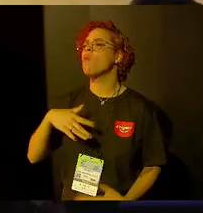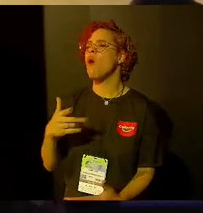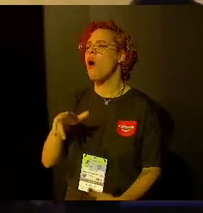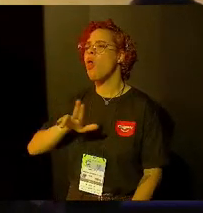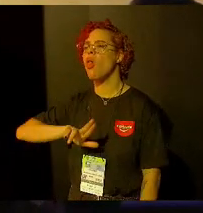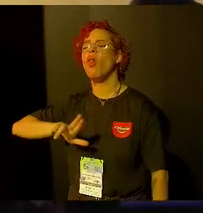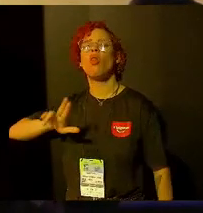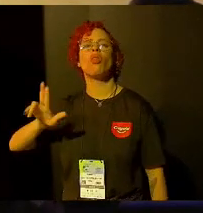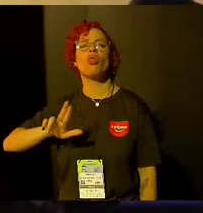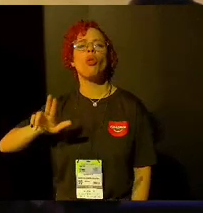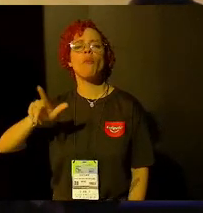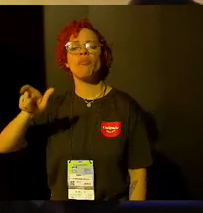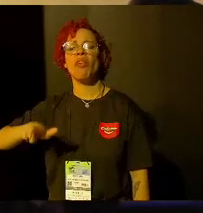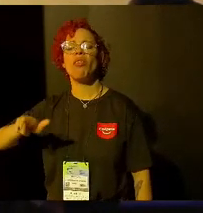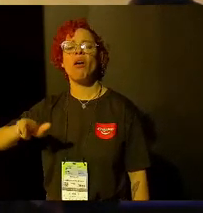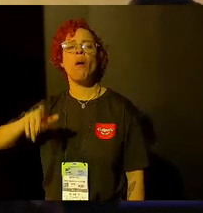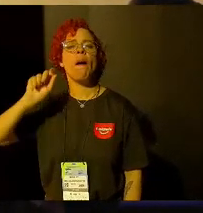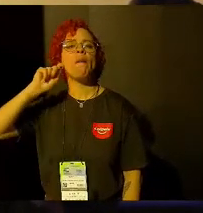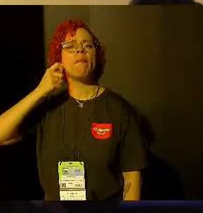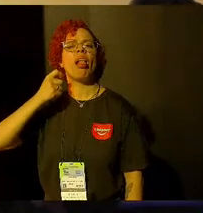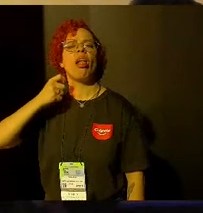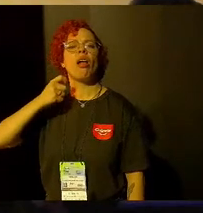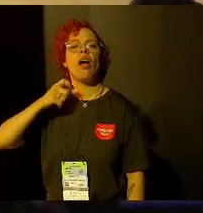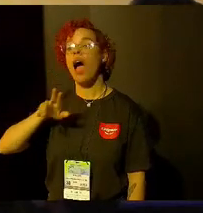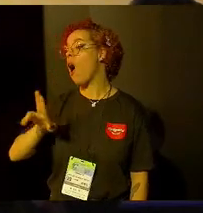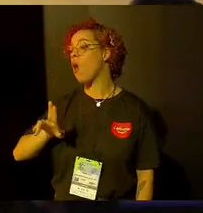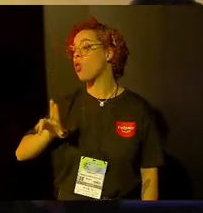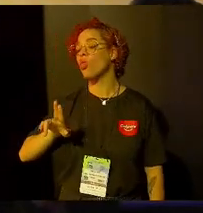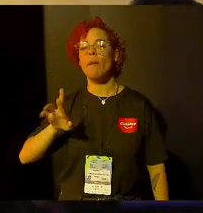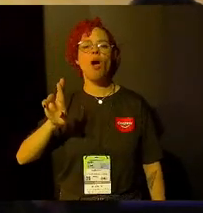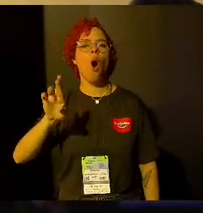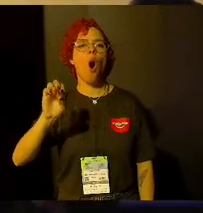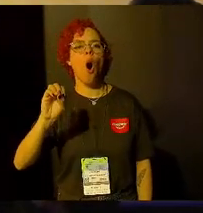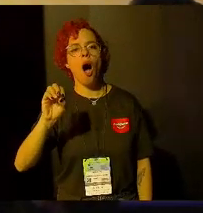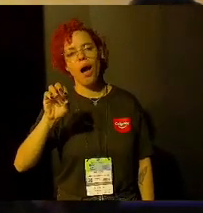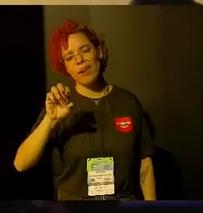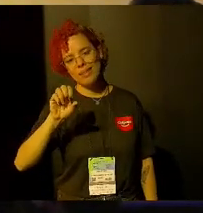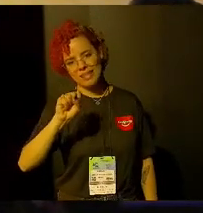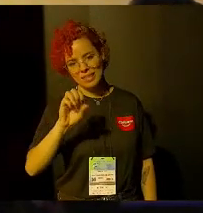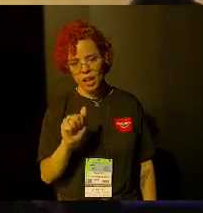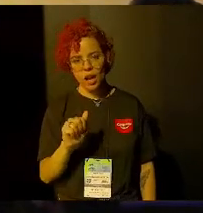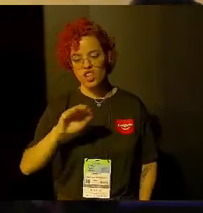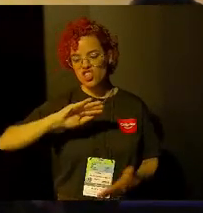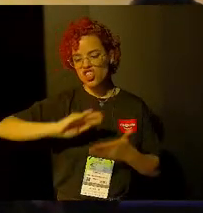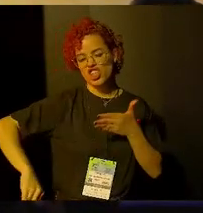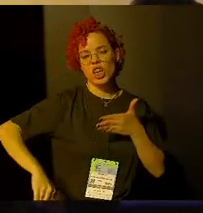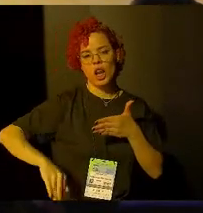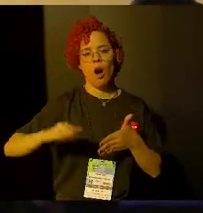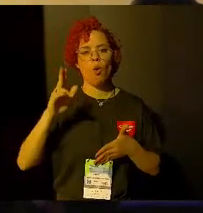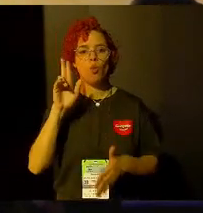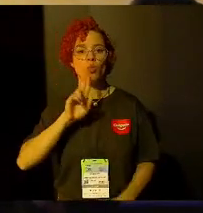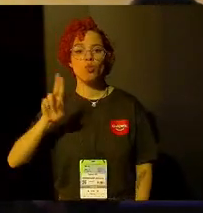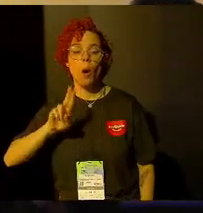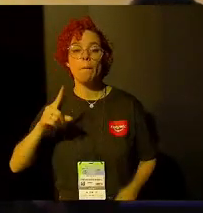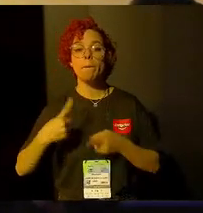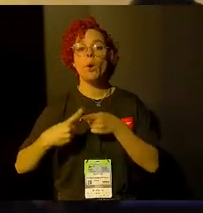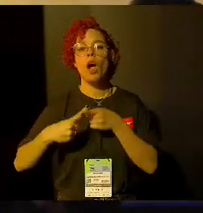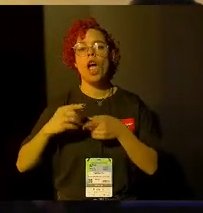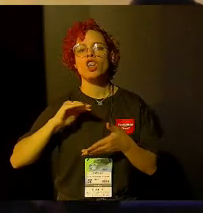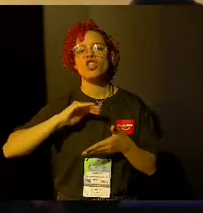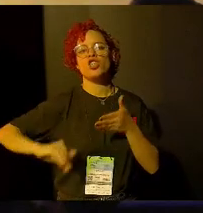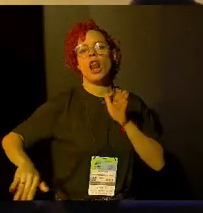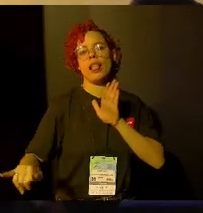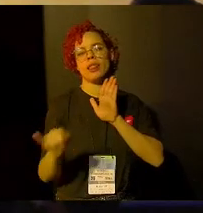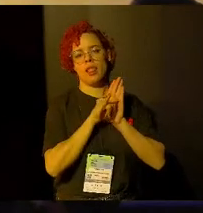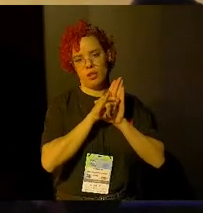rosa porque ela vai cuidar das flores na fazenda rosa e como que é o nome daquele José tira o nome porque tira a origem tira